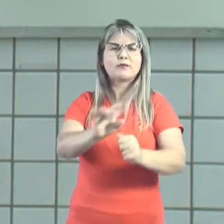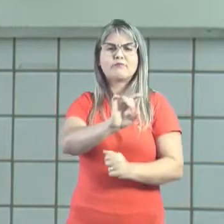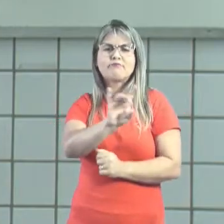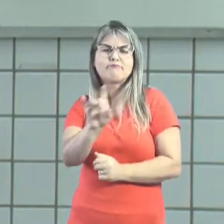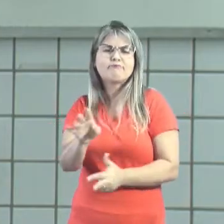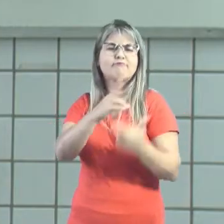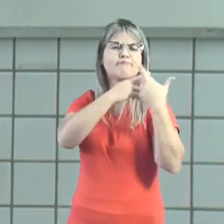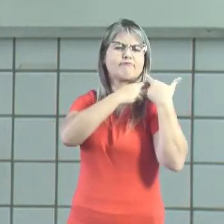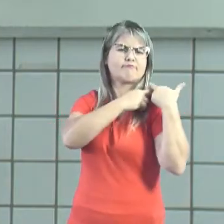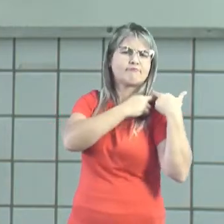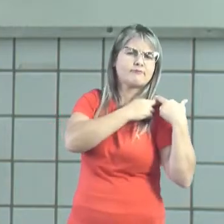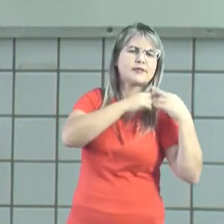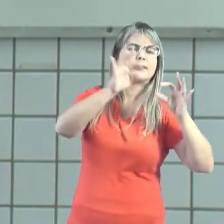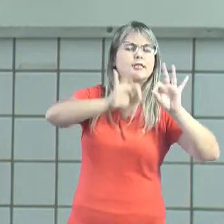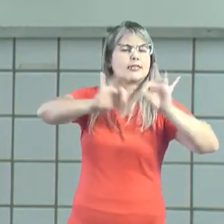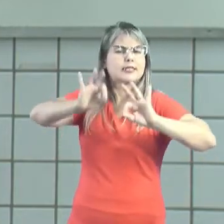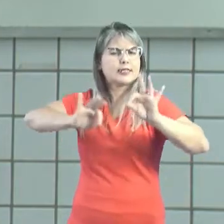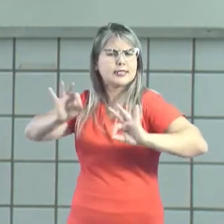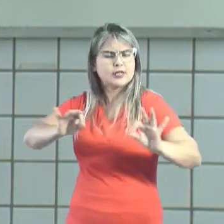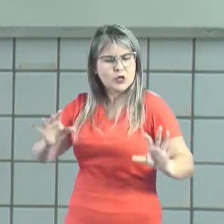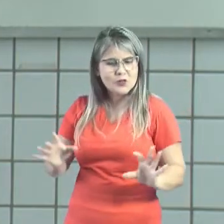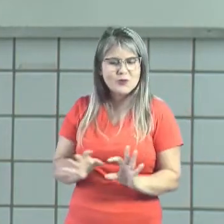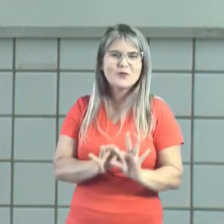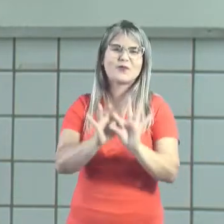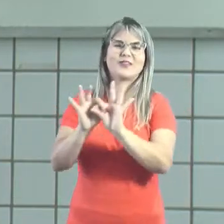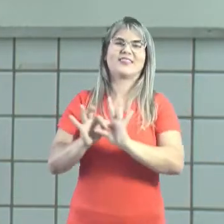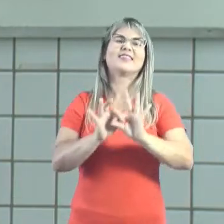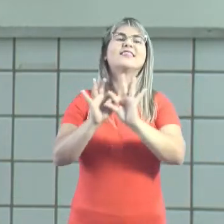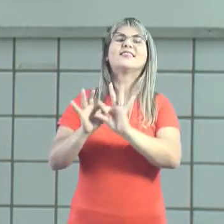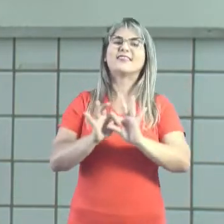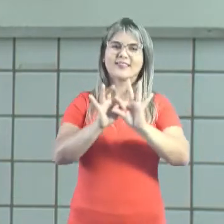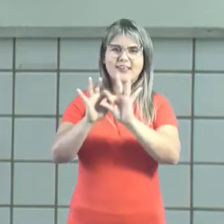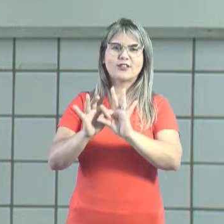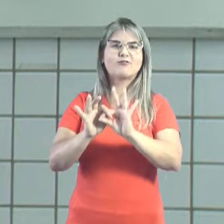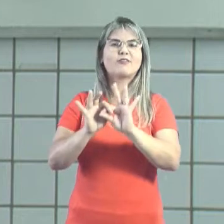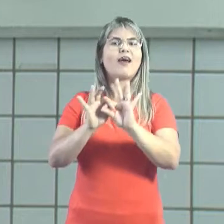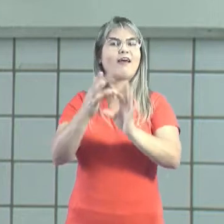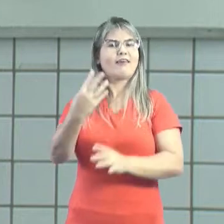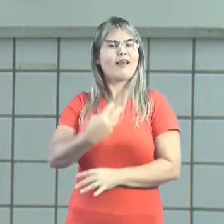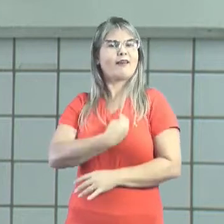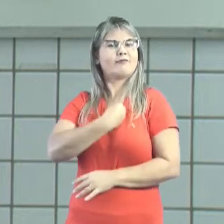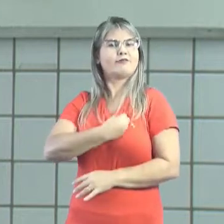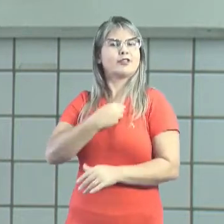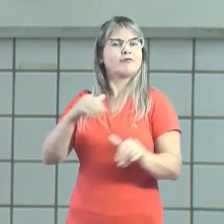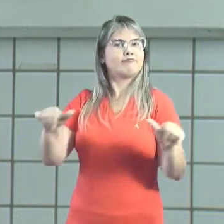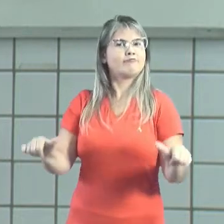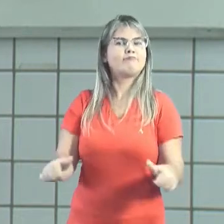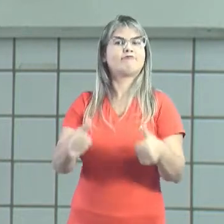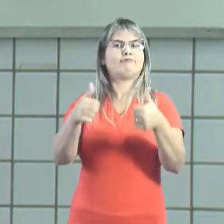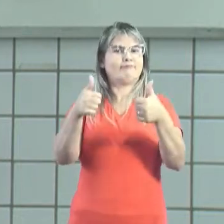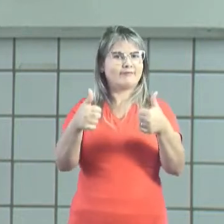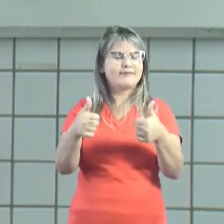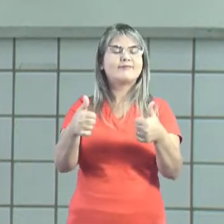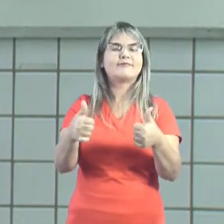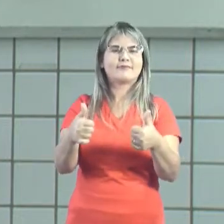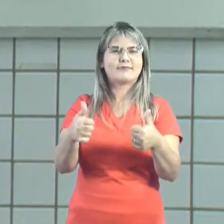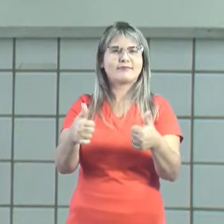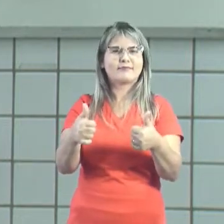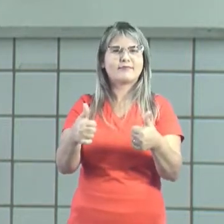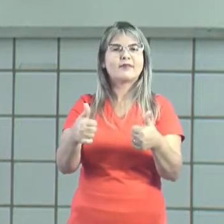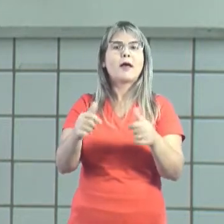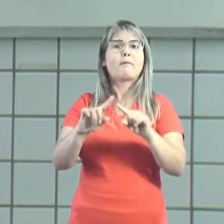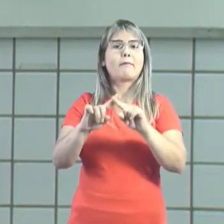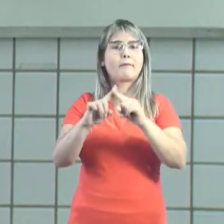respiratório, mais do que o circulatório e assim por diante. Cada sistema tem que ter um nível de trabalho onde cada um vá fazendo a